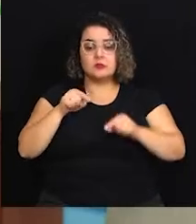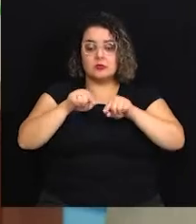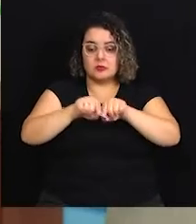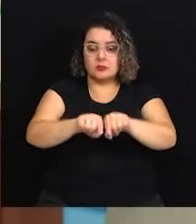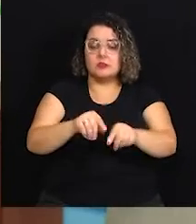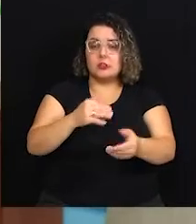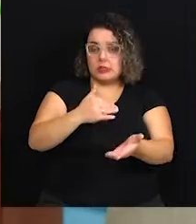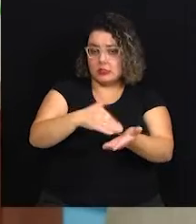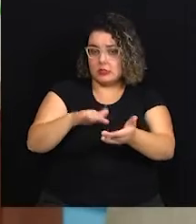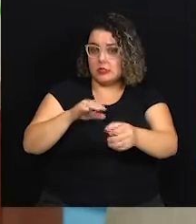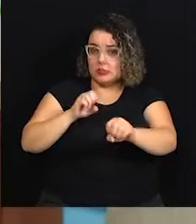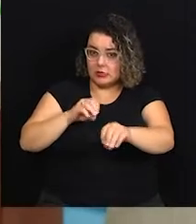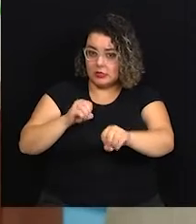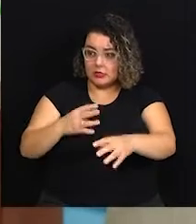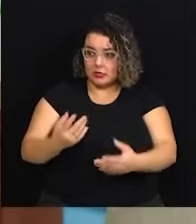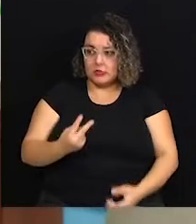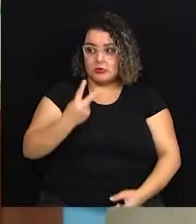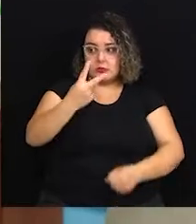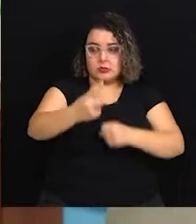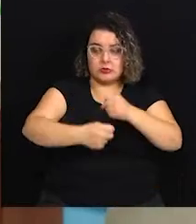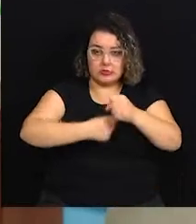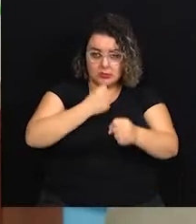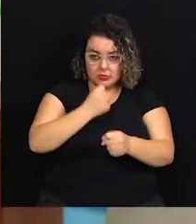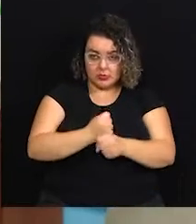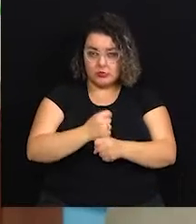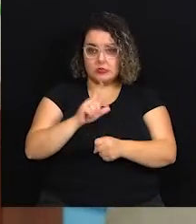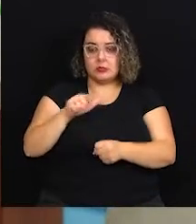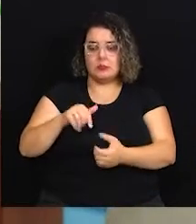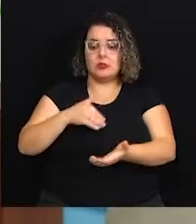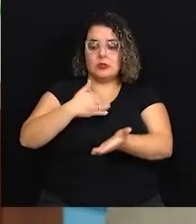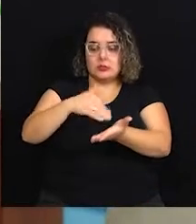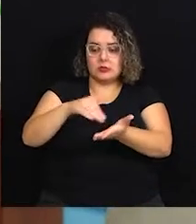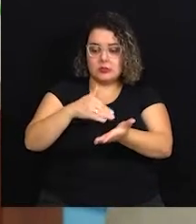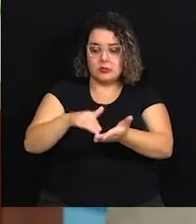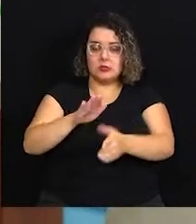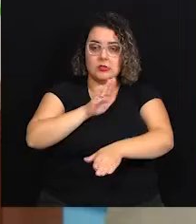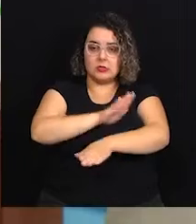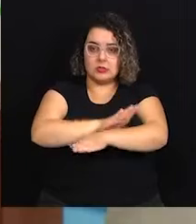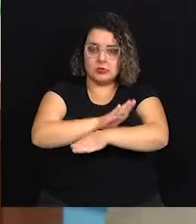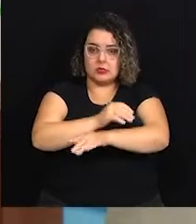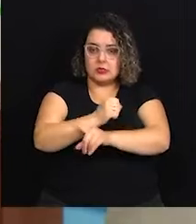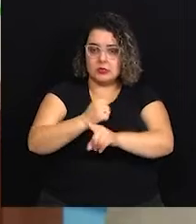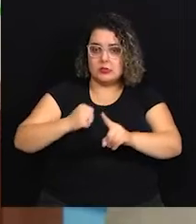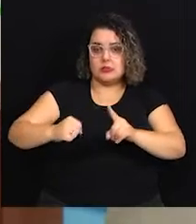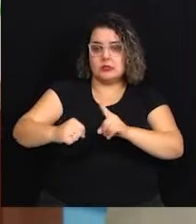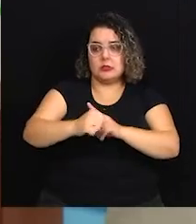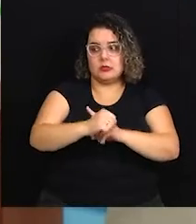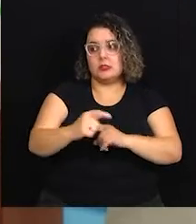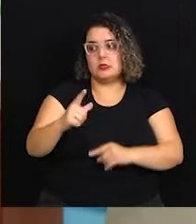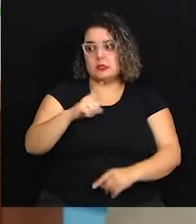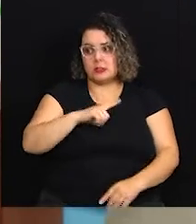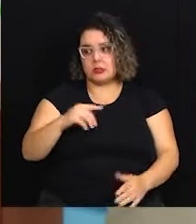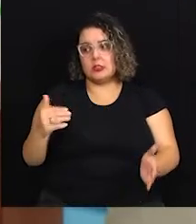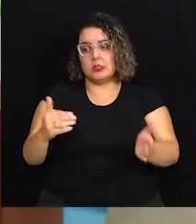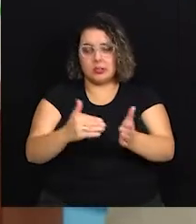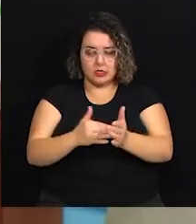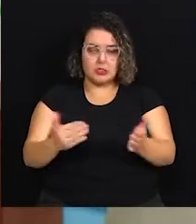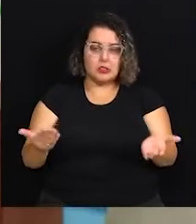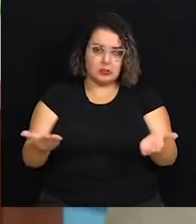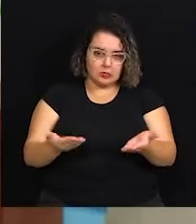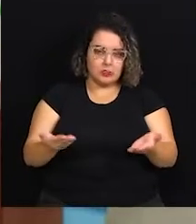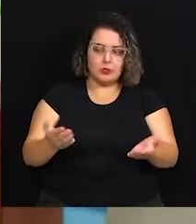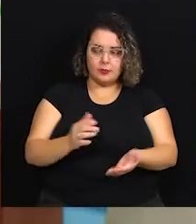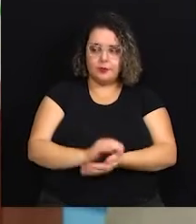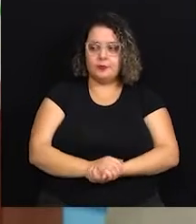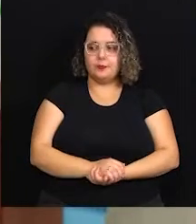da Educação e 2 anos depois com a Secretaria da Assistência, que é a que a gente tem até hoje, né? E hoje também, além